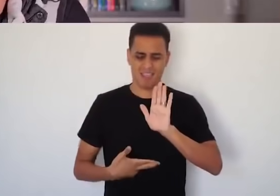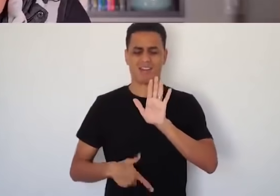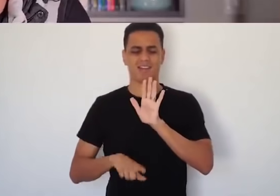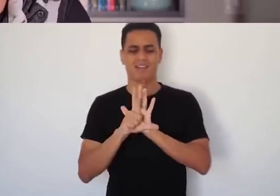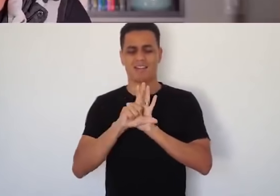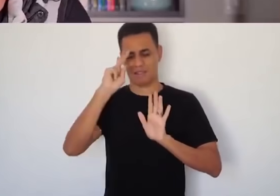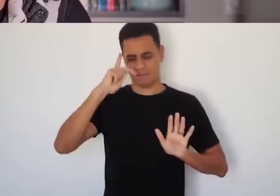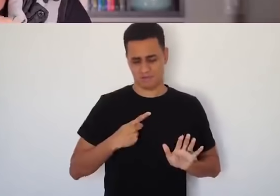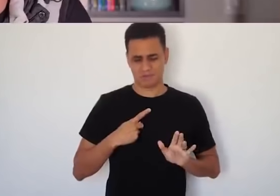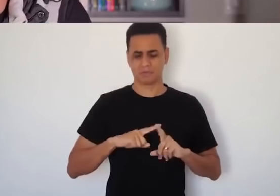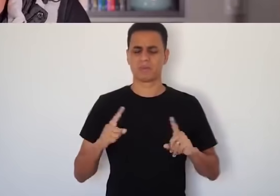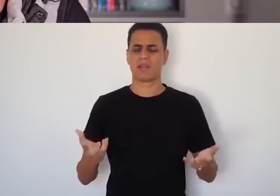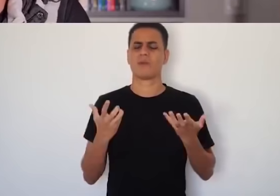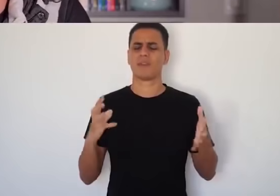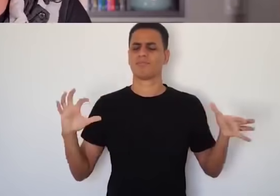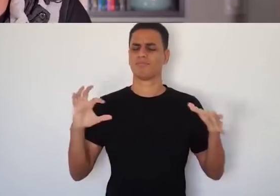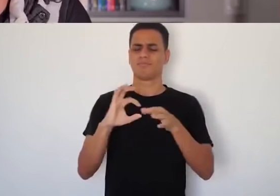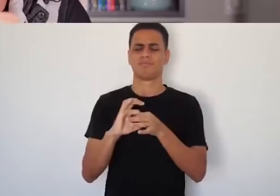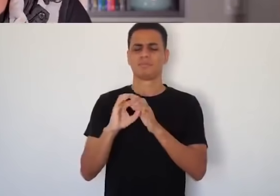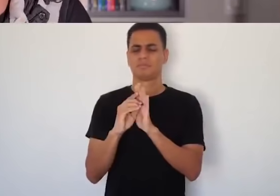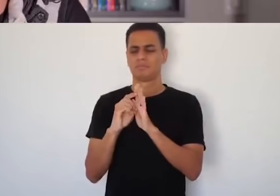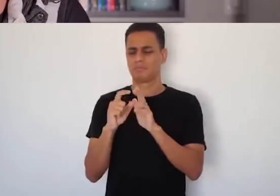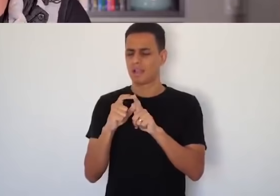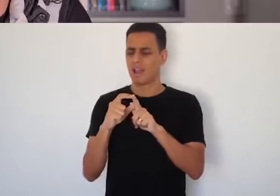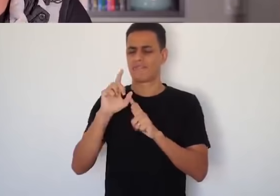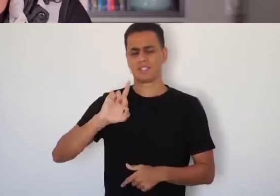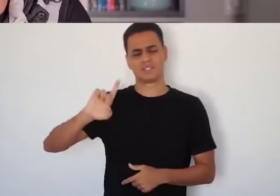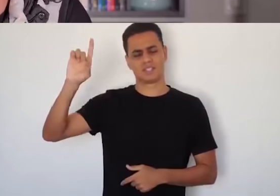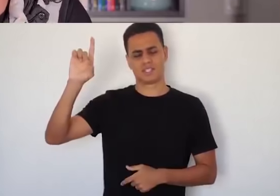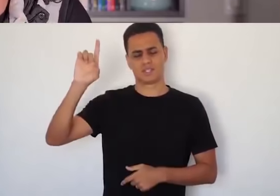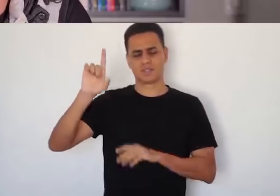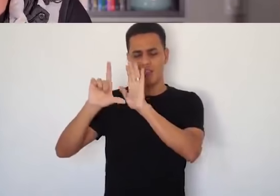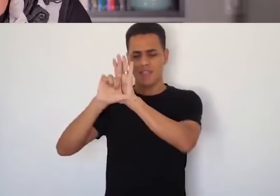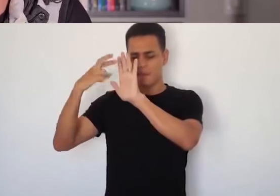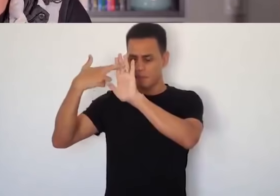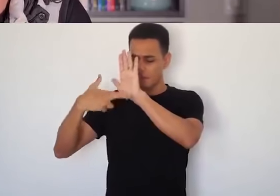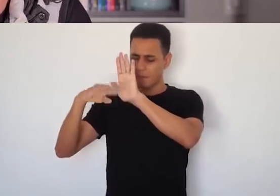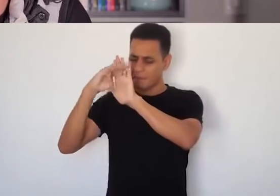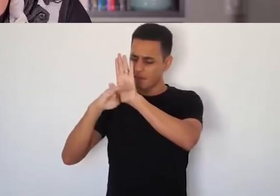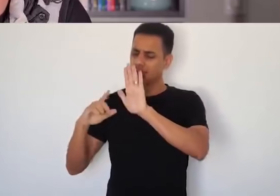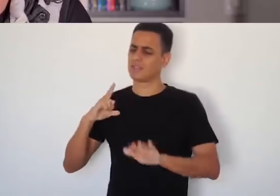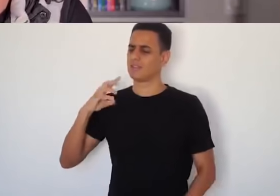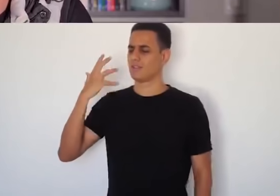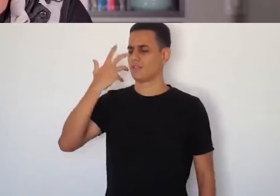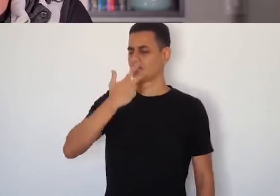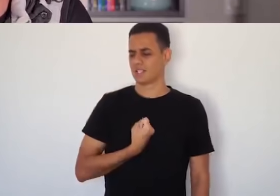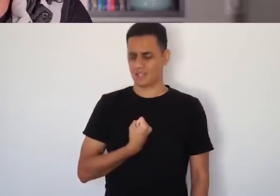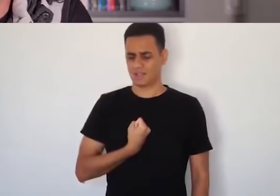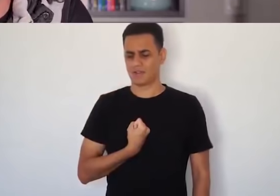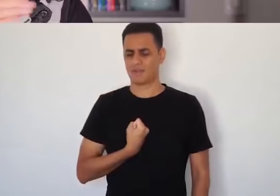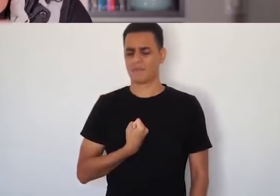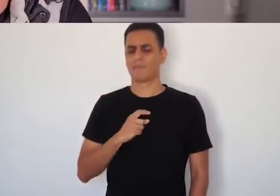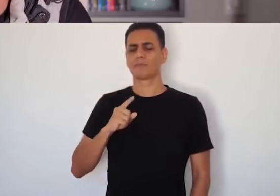Cristo. Eu agradeço pelo Teu amor, pela Tua graça e o Teu perdão, em nome de Jesus. Amém. Deus, também